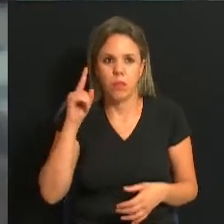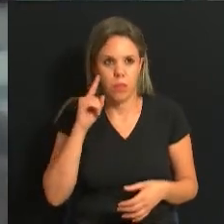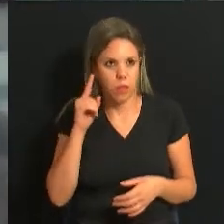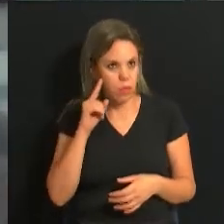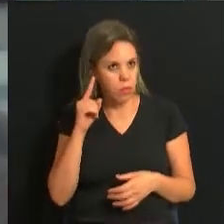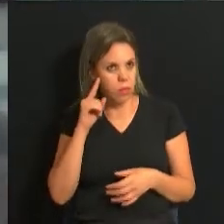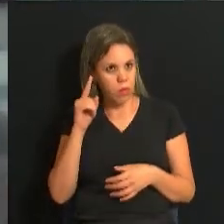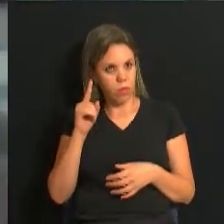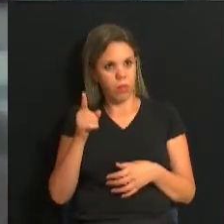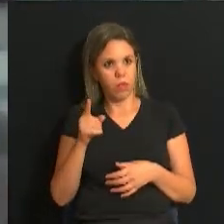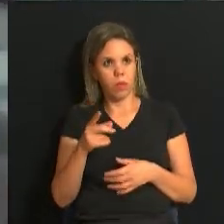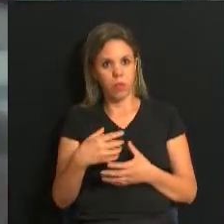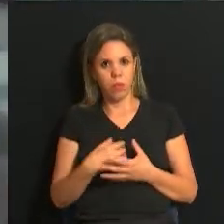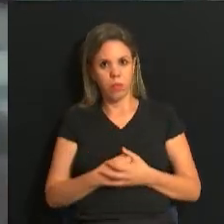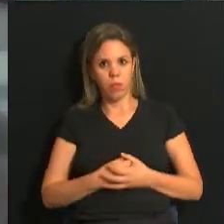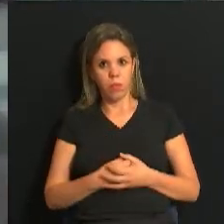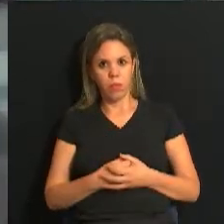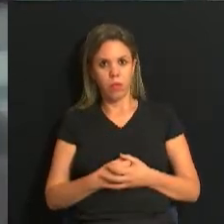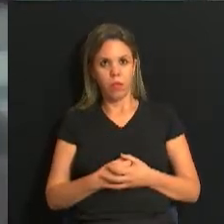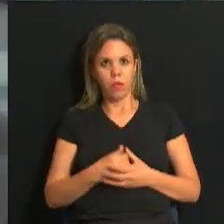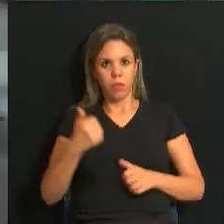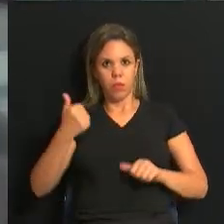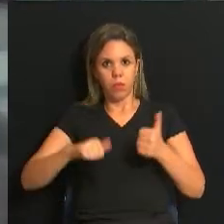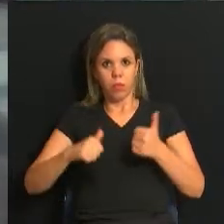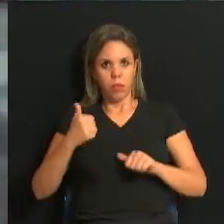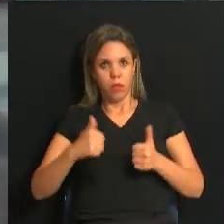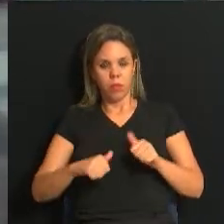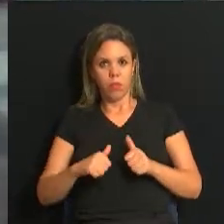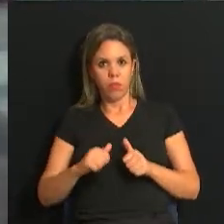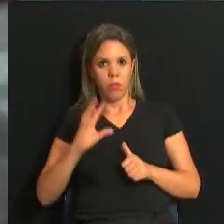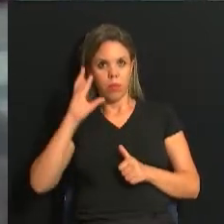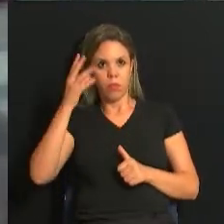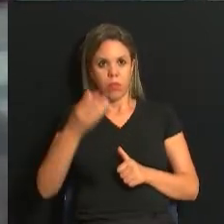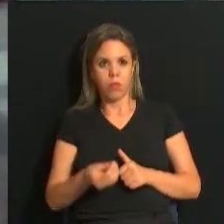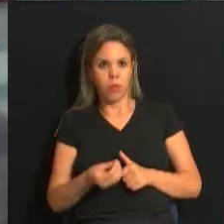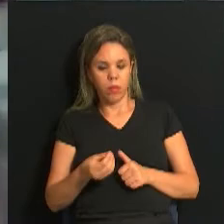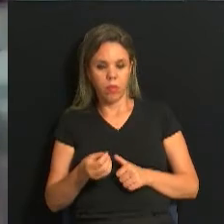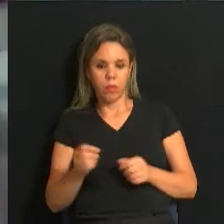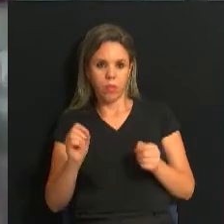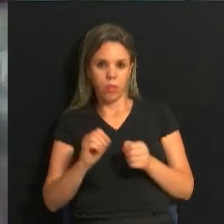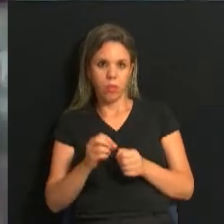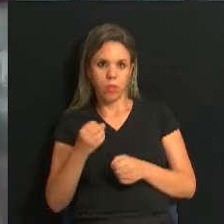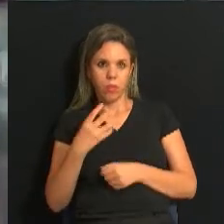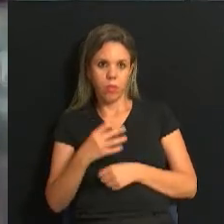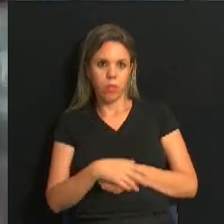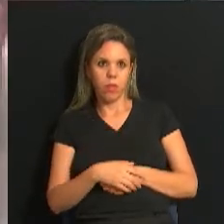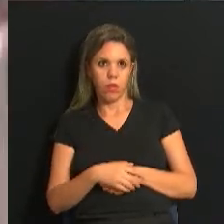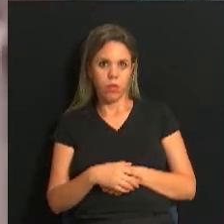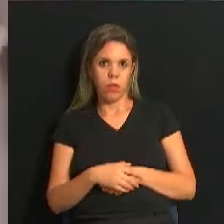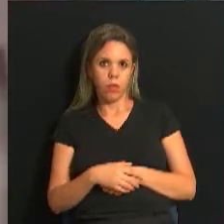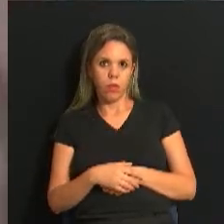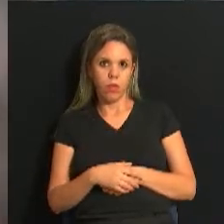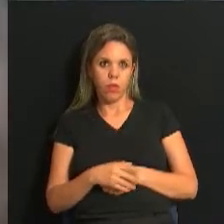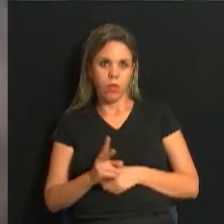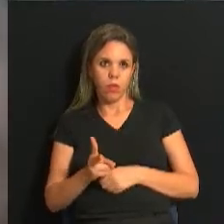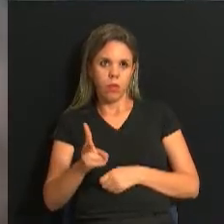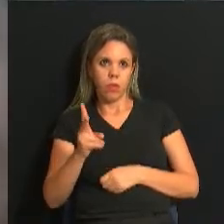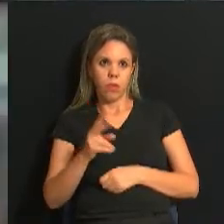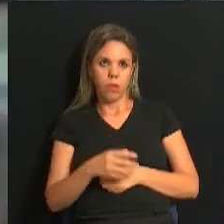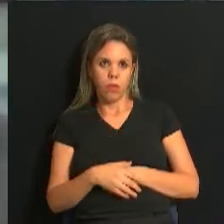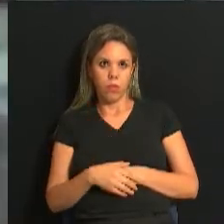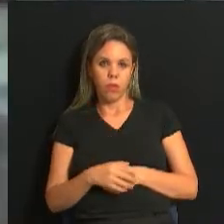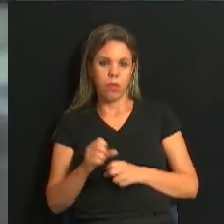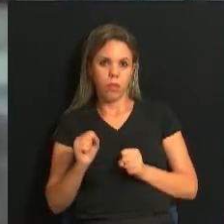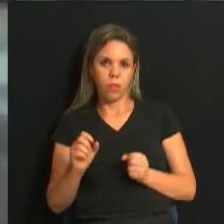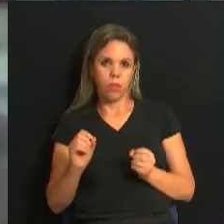você se autoavalia para entender o que eu fiz bem, que eu quero manter, o que eu poderia